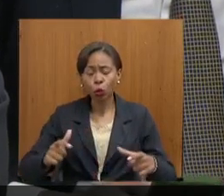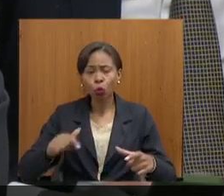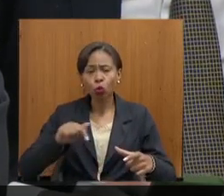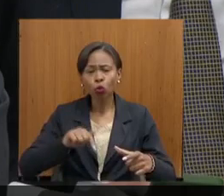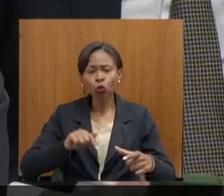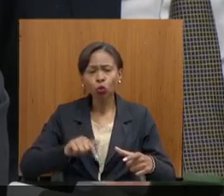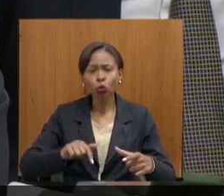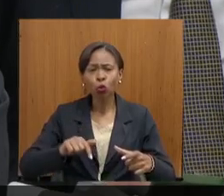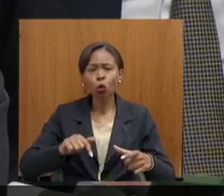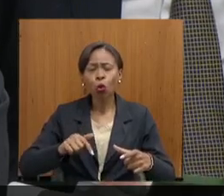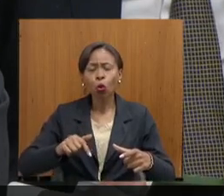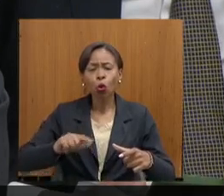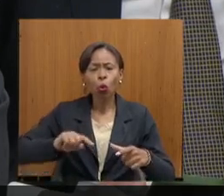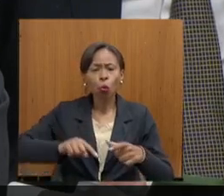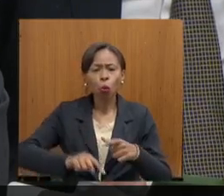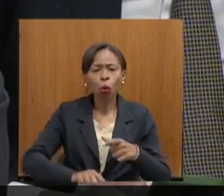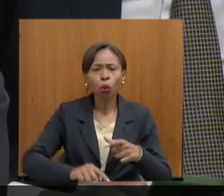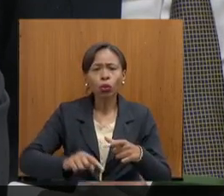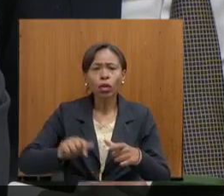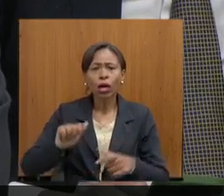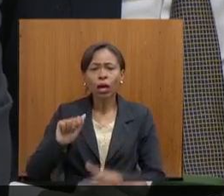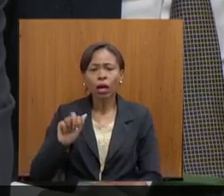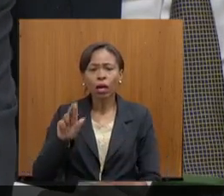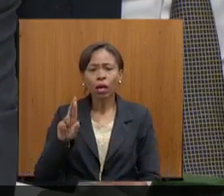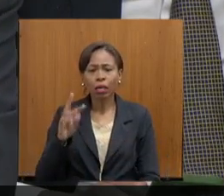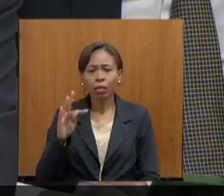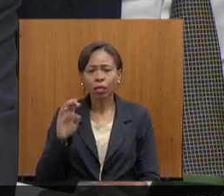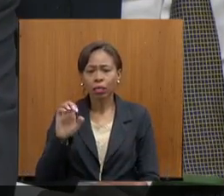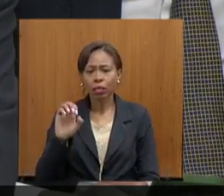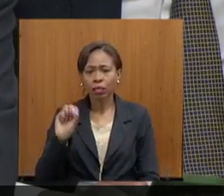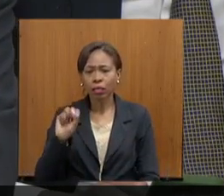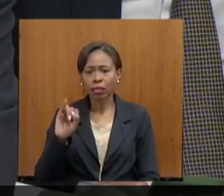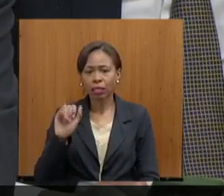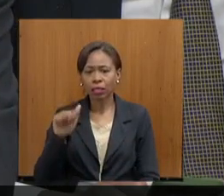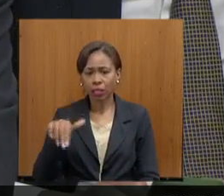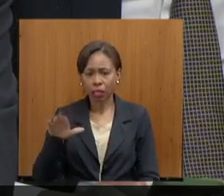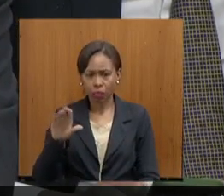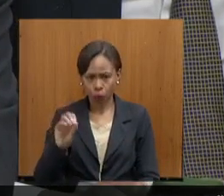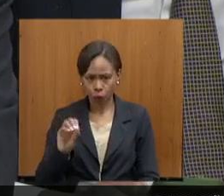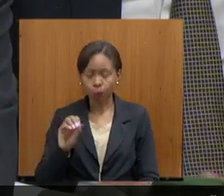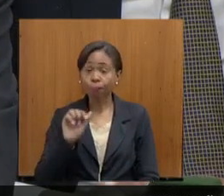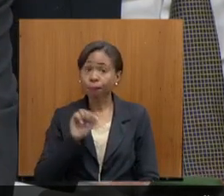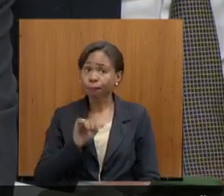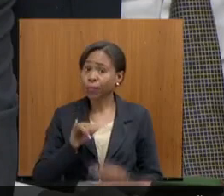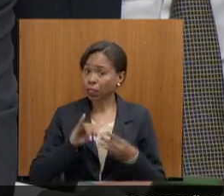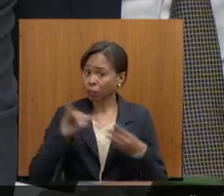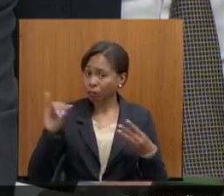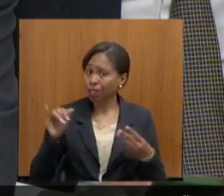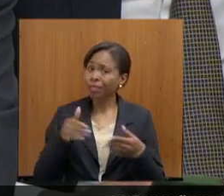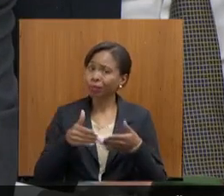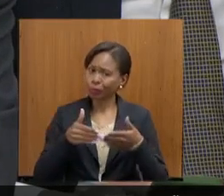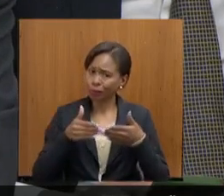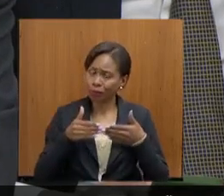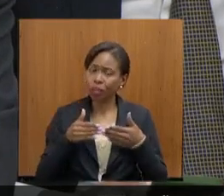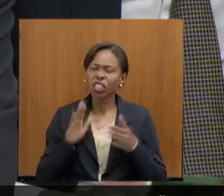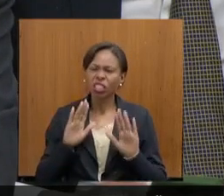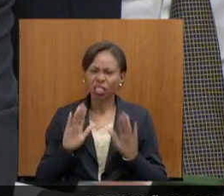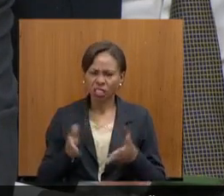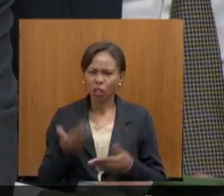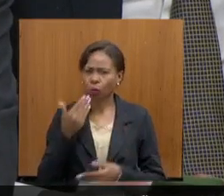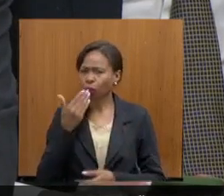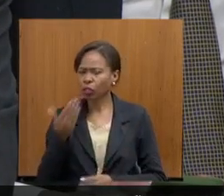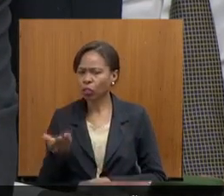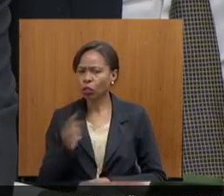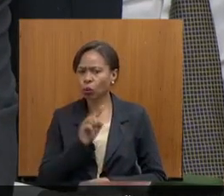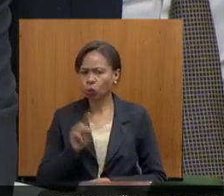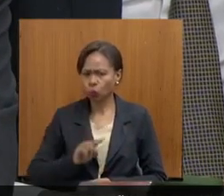Cemig possa fazer um programa social da fiz a seu ofício né ao Governador Zema o nosso secretário Fernando